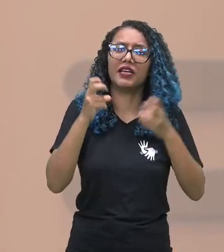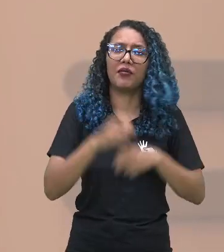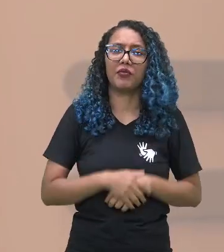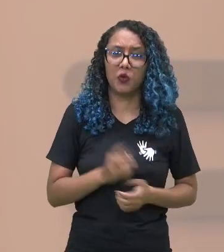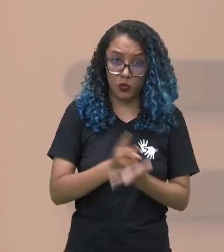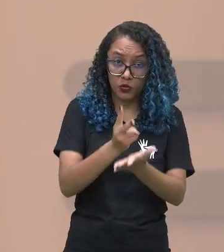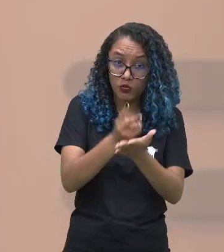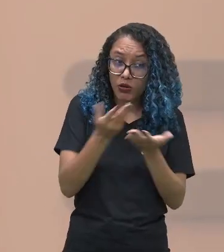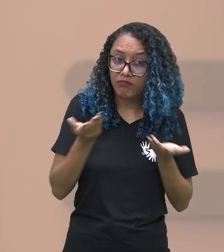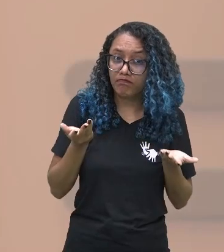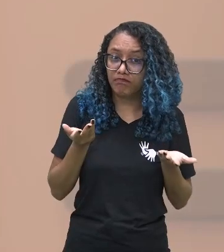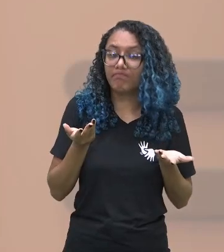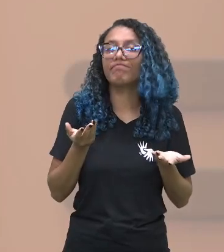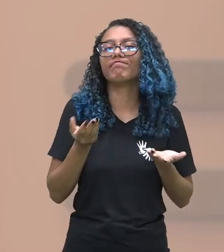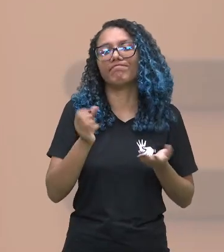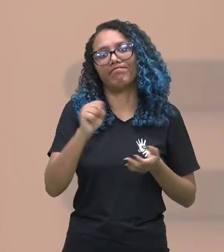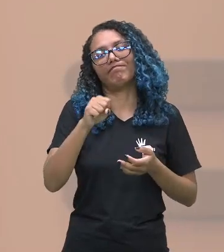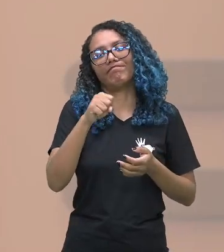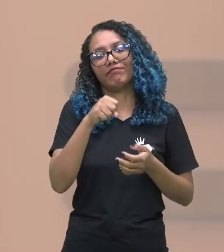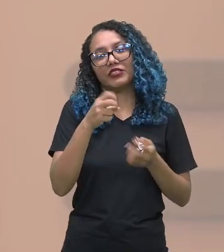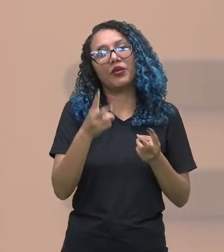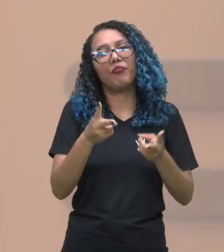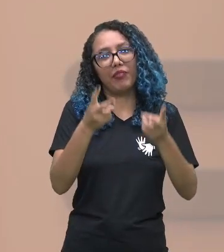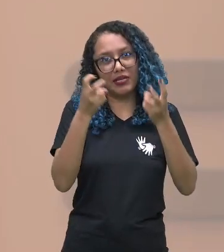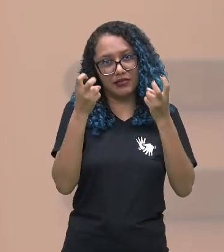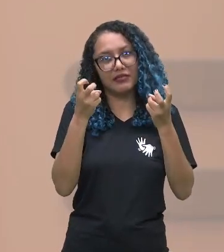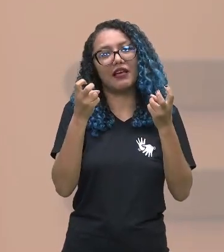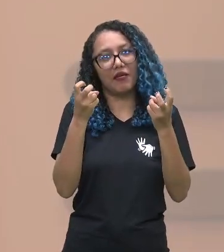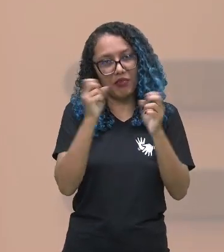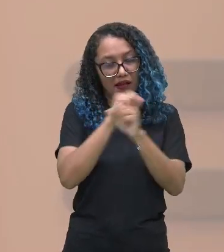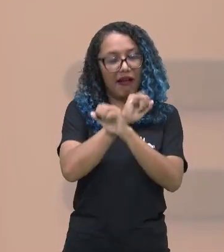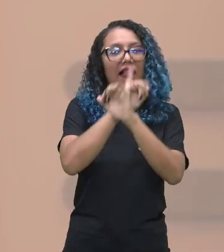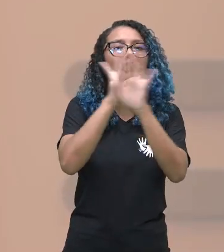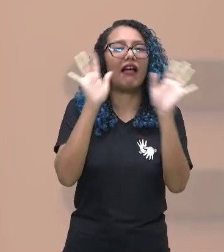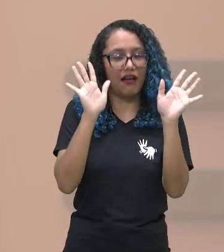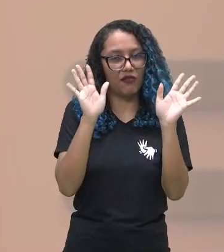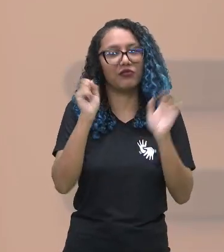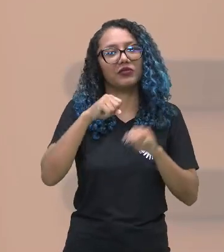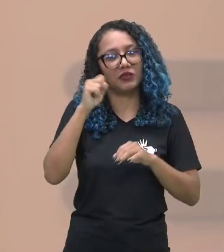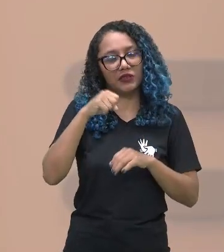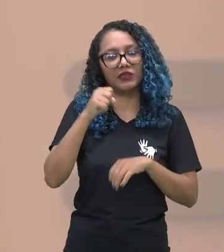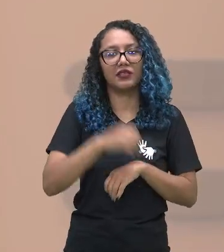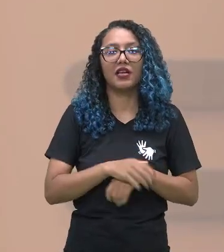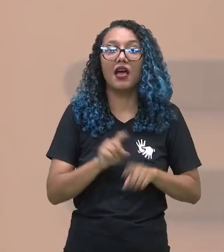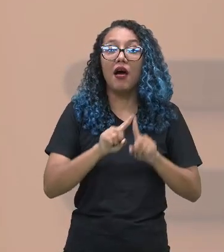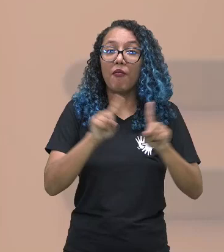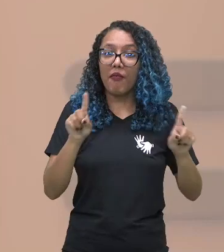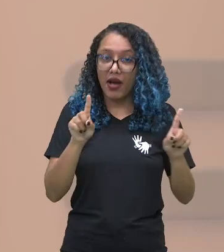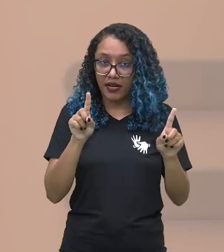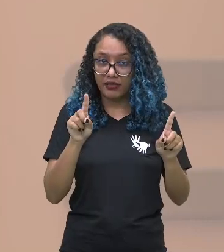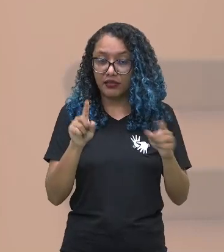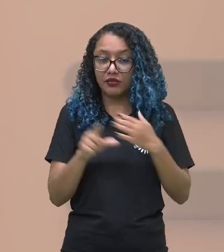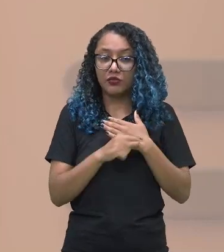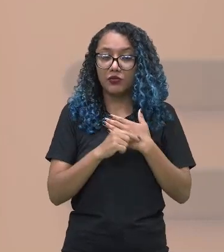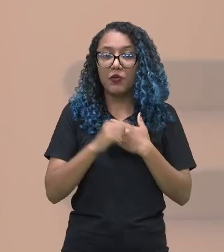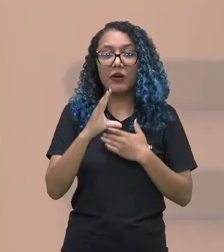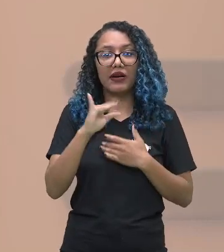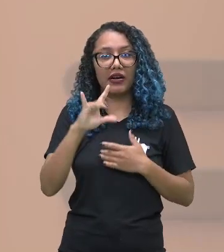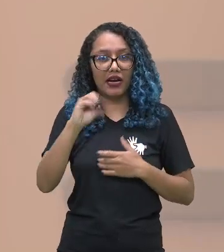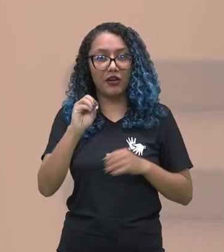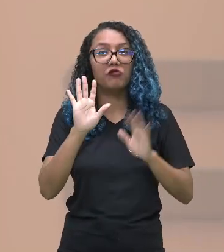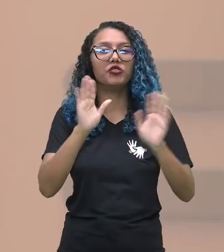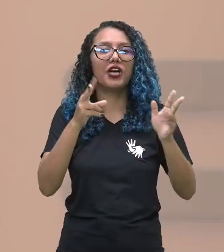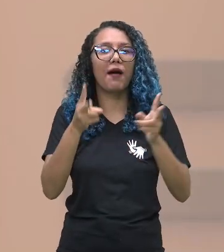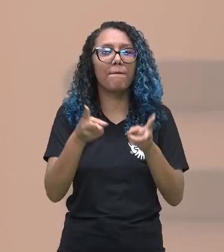até hoje. Claro, hoje nós percebemos muito mais isso, mas Caio Prado Júnior já chamou essa atenção de forte